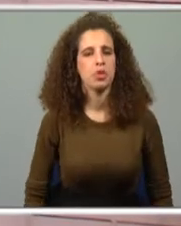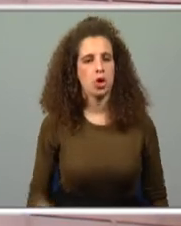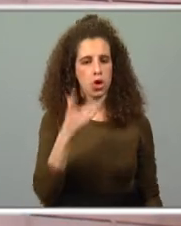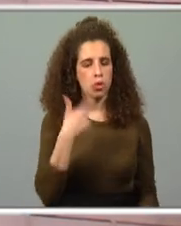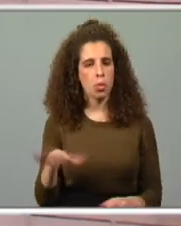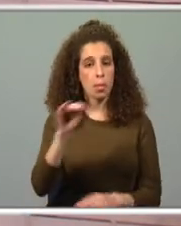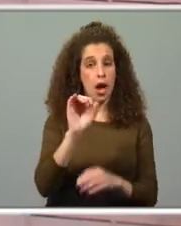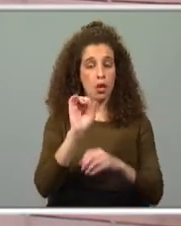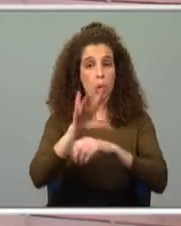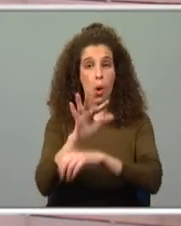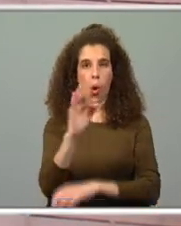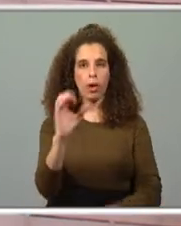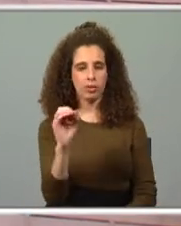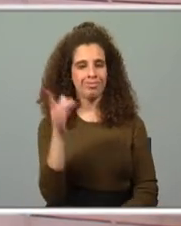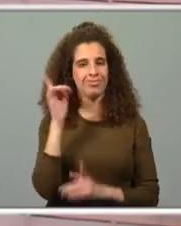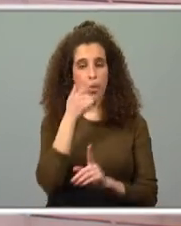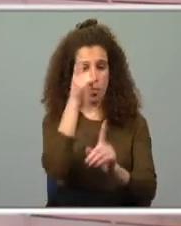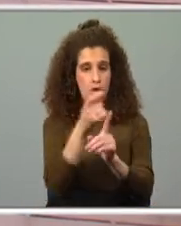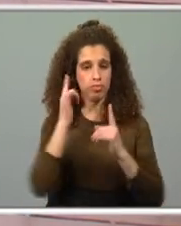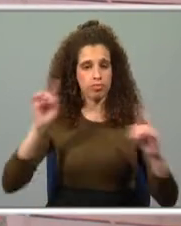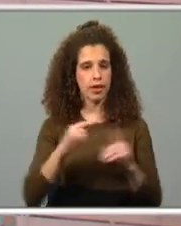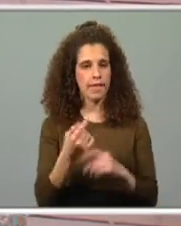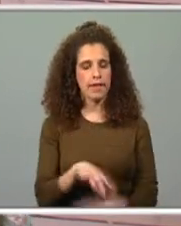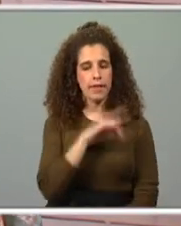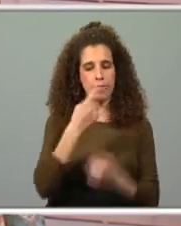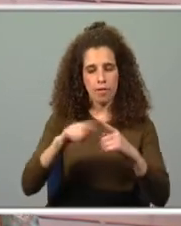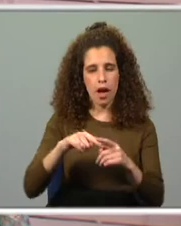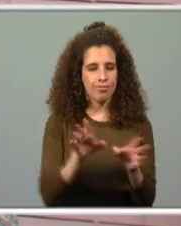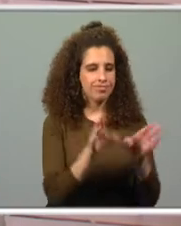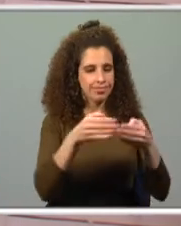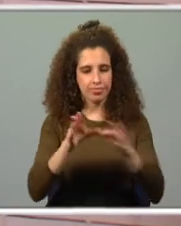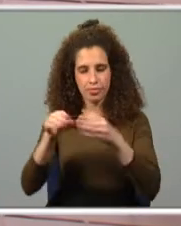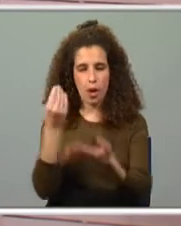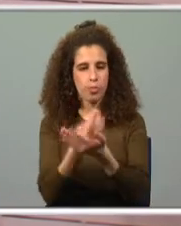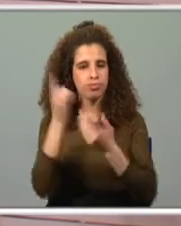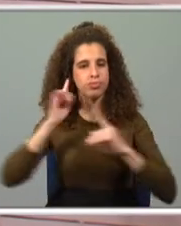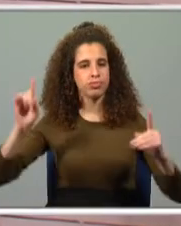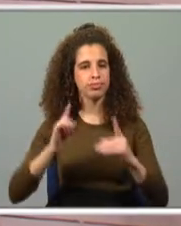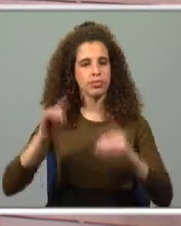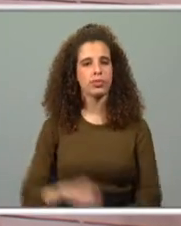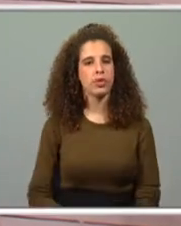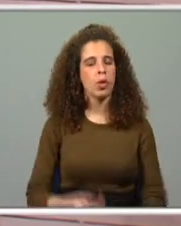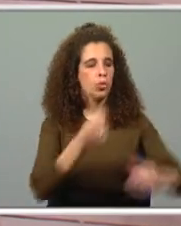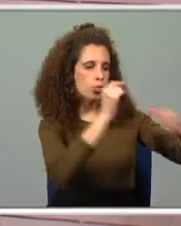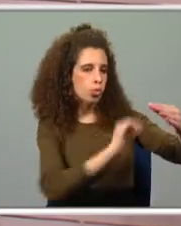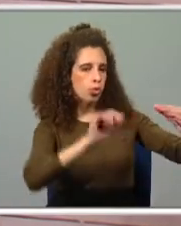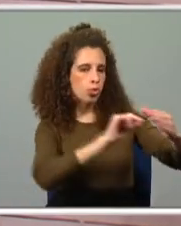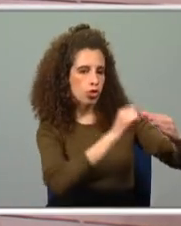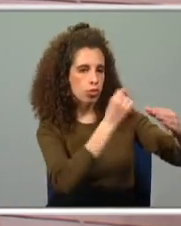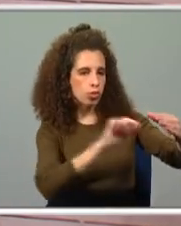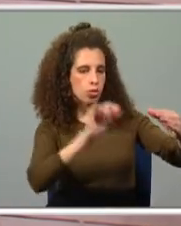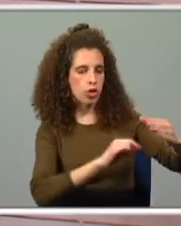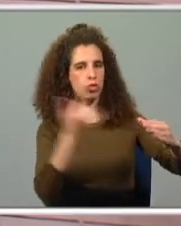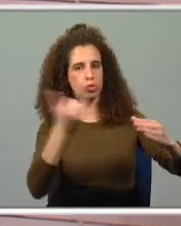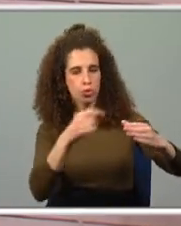mais do que 40 músicos e tem as várias famílias de instrumentos agrupadas, e os violinos, os primeiros violinos estão ao pé dos primeiros violinos, os